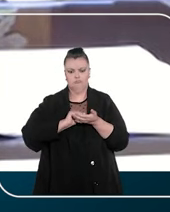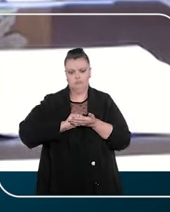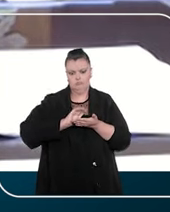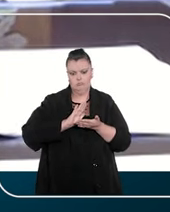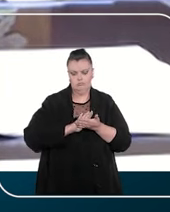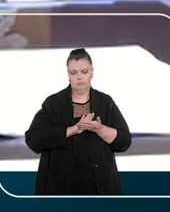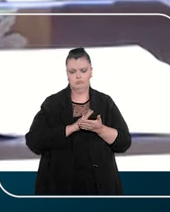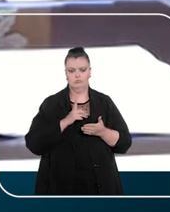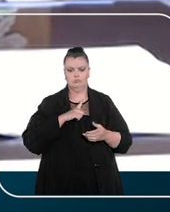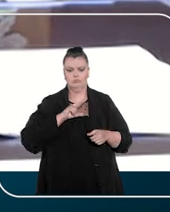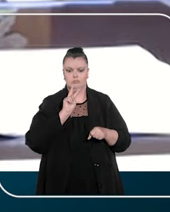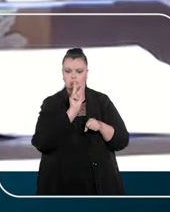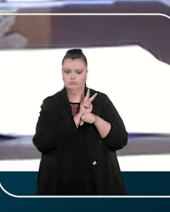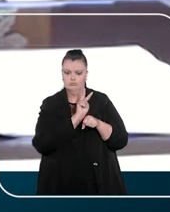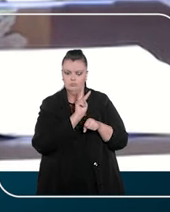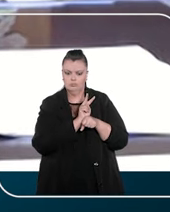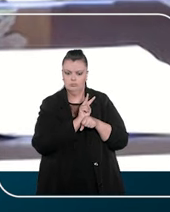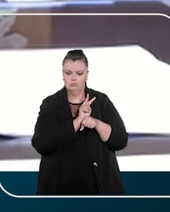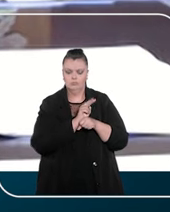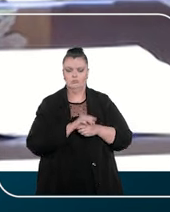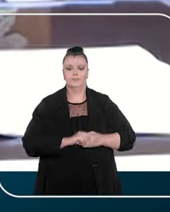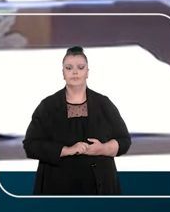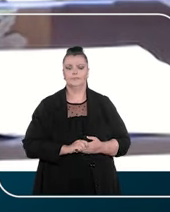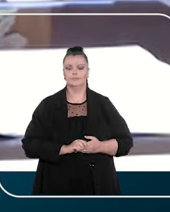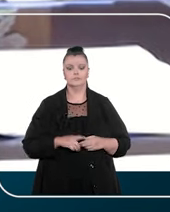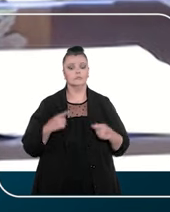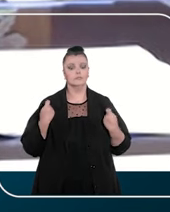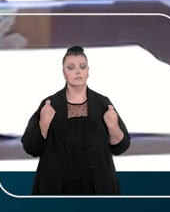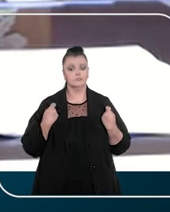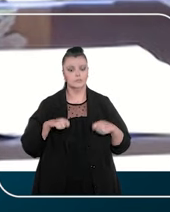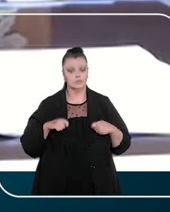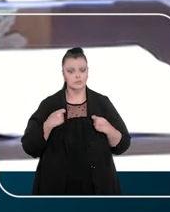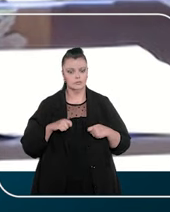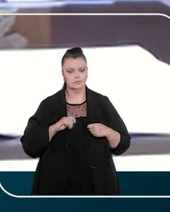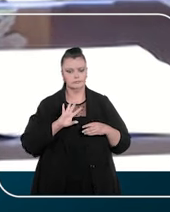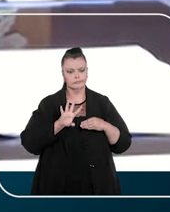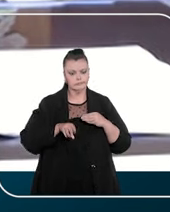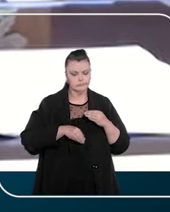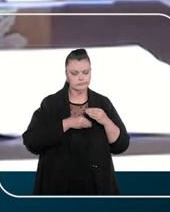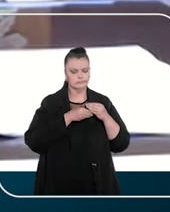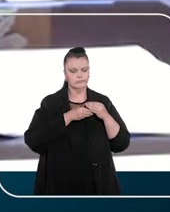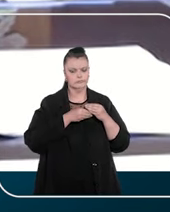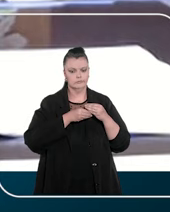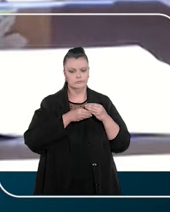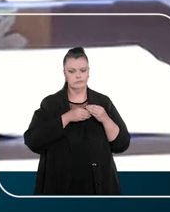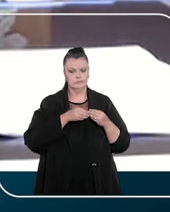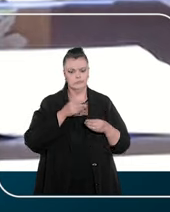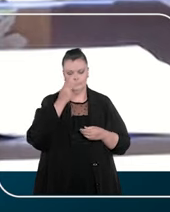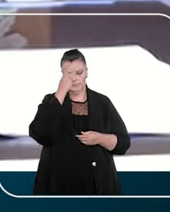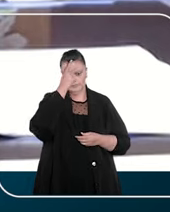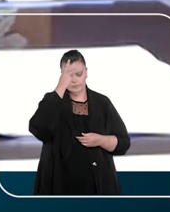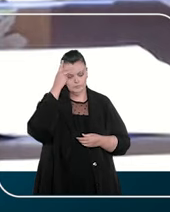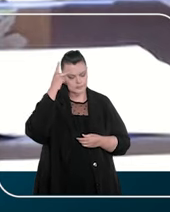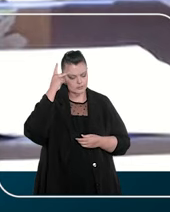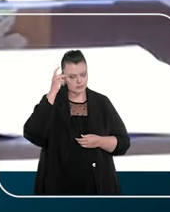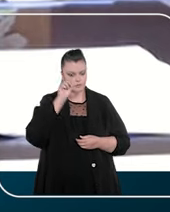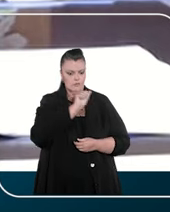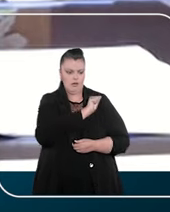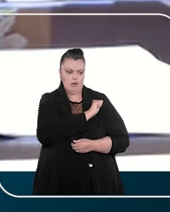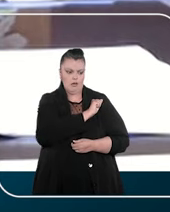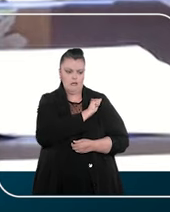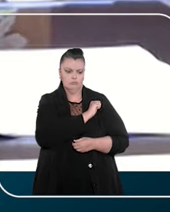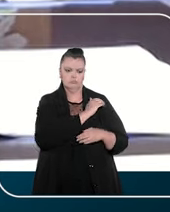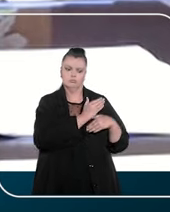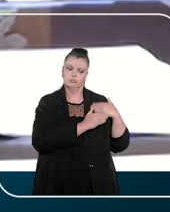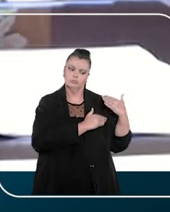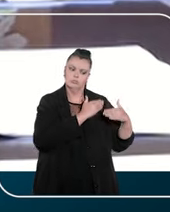sendo protegida. Isto é que precisa ser incutido na cabeça dos estudantes, que vai demorar. O ministro